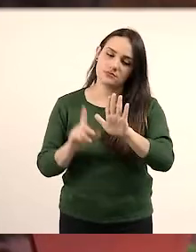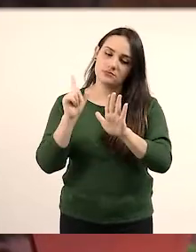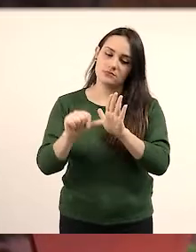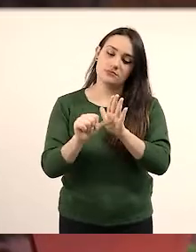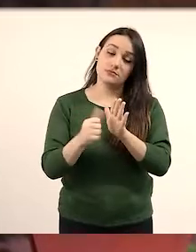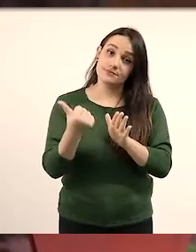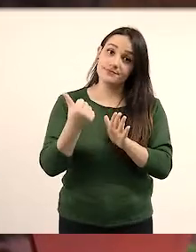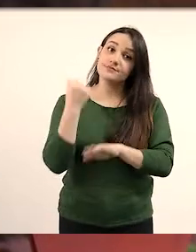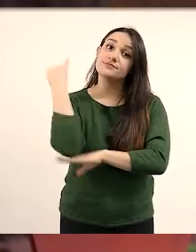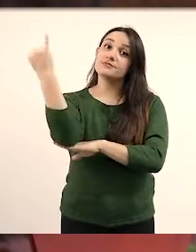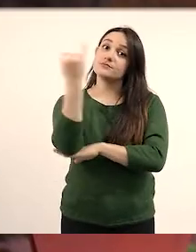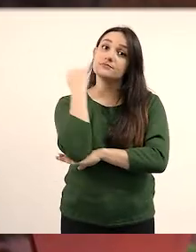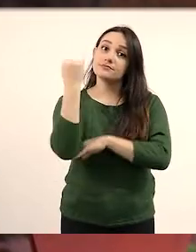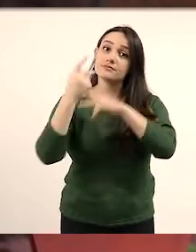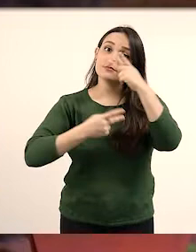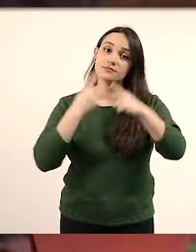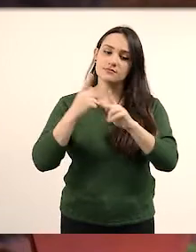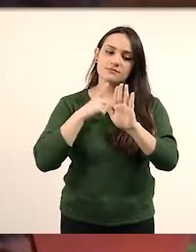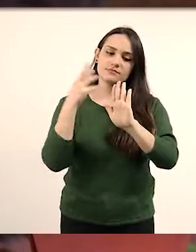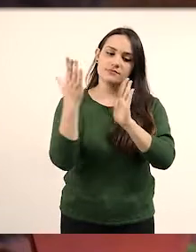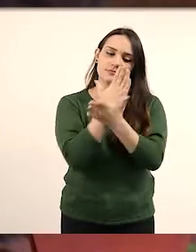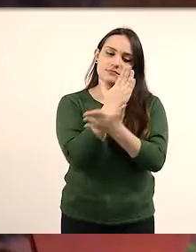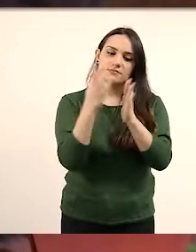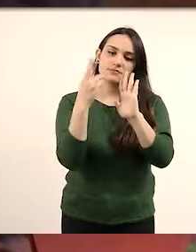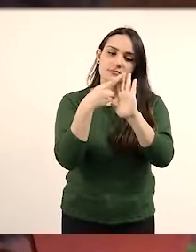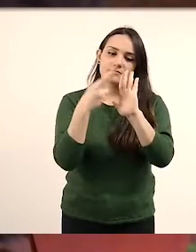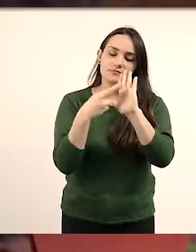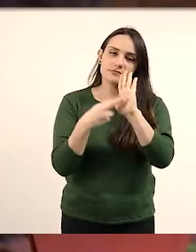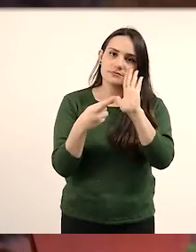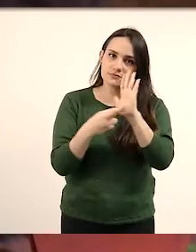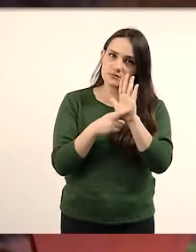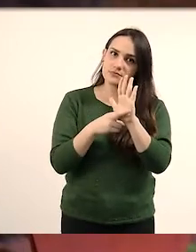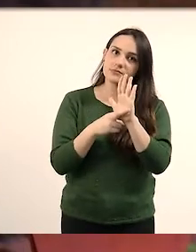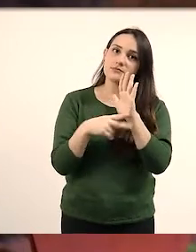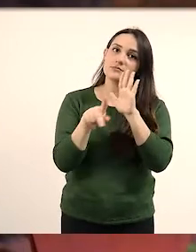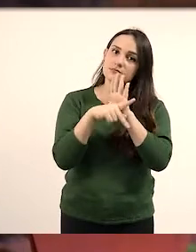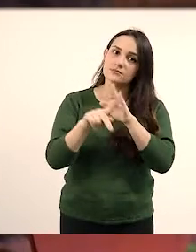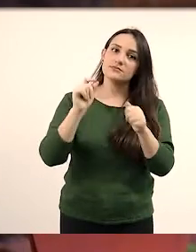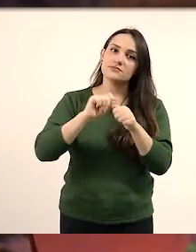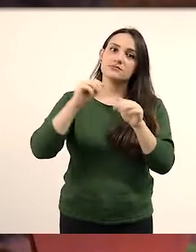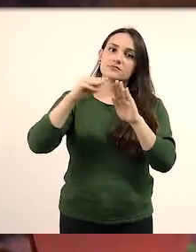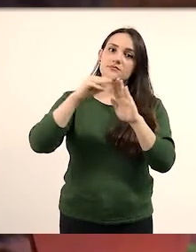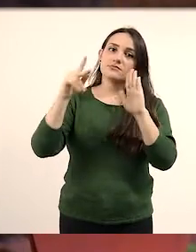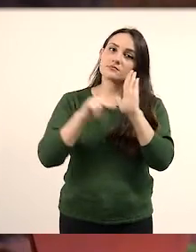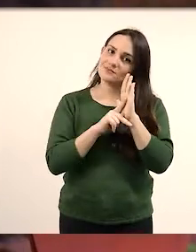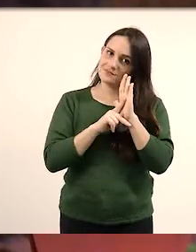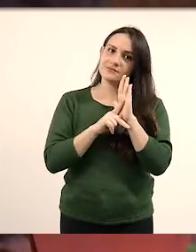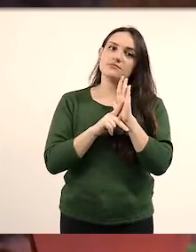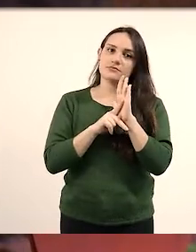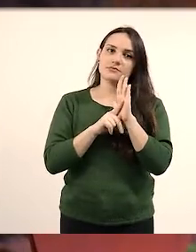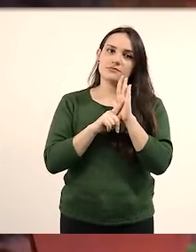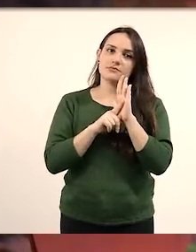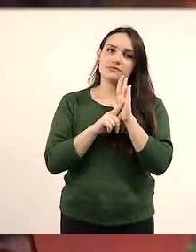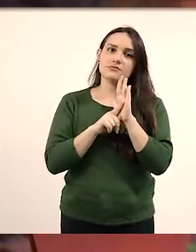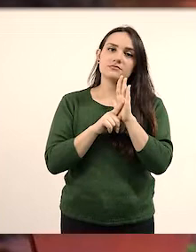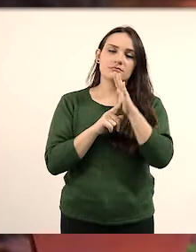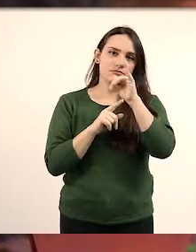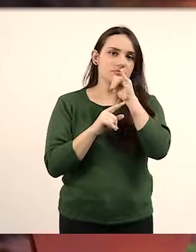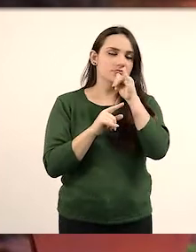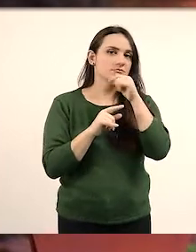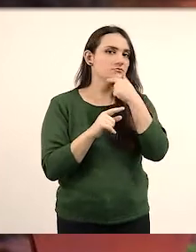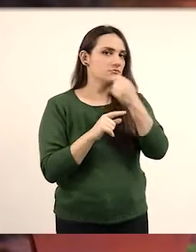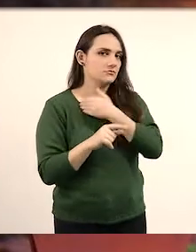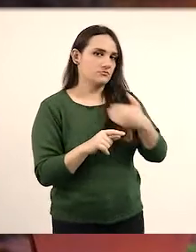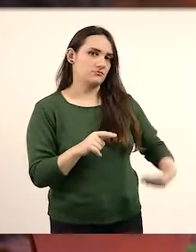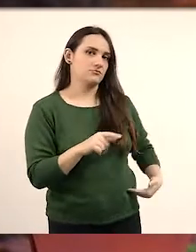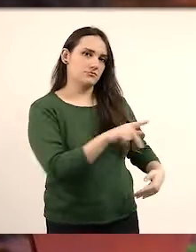é muito importante dizer que as regras ou os pressupostos da medida provisória se faziam